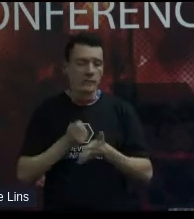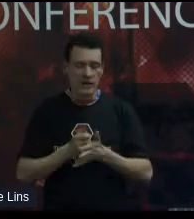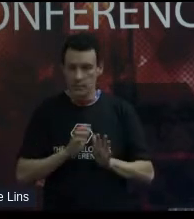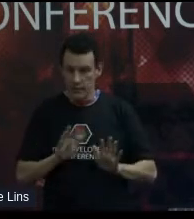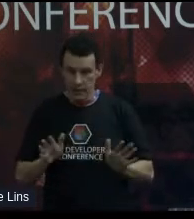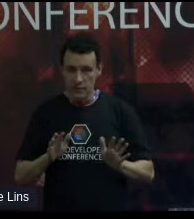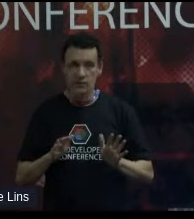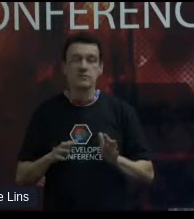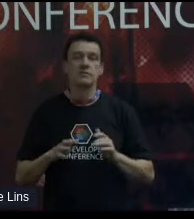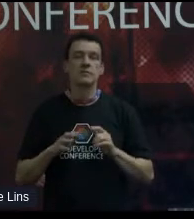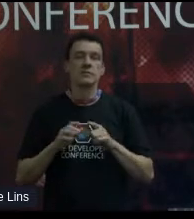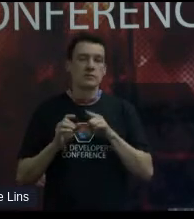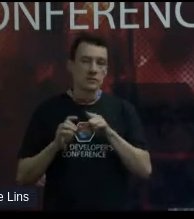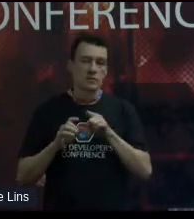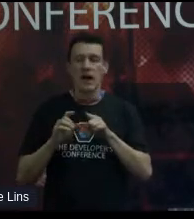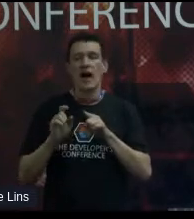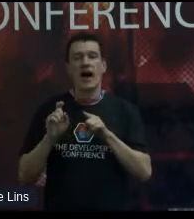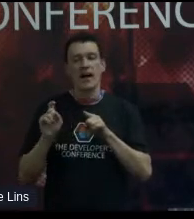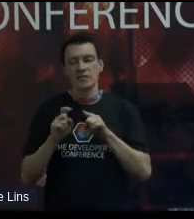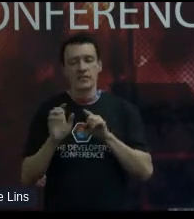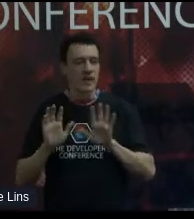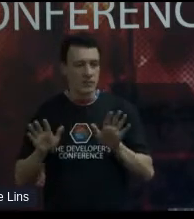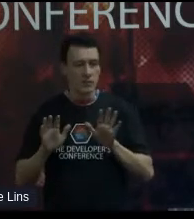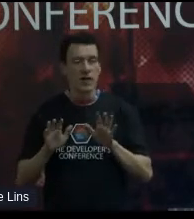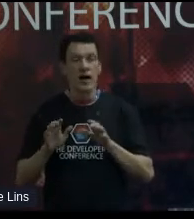alternar. Ativado. Desativado.